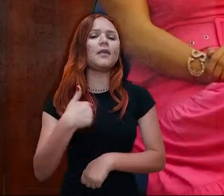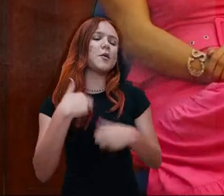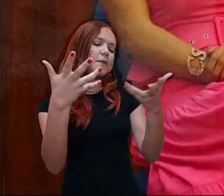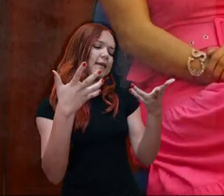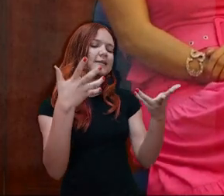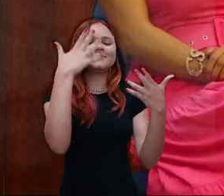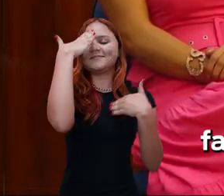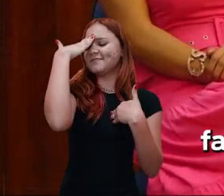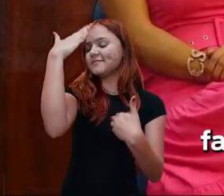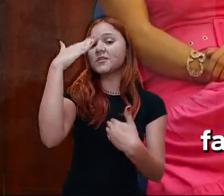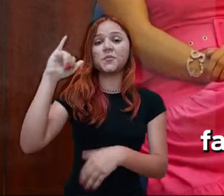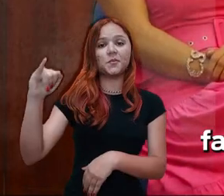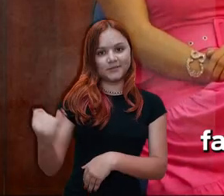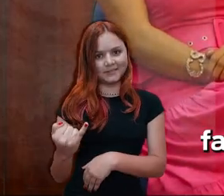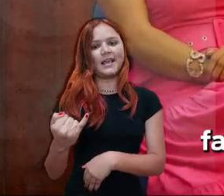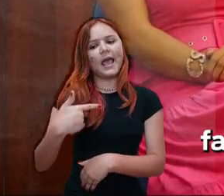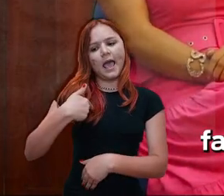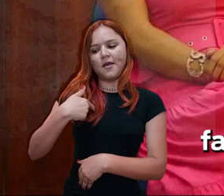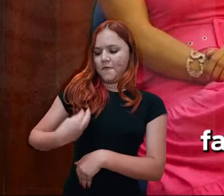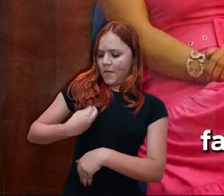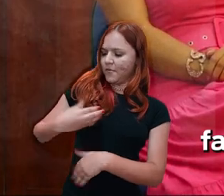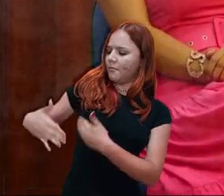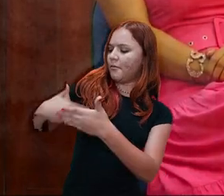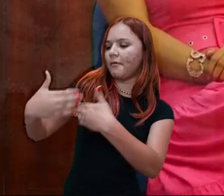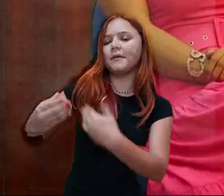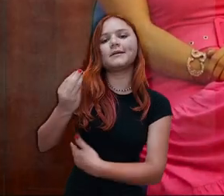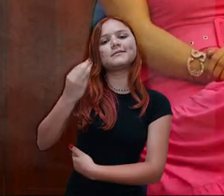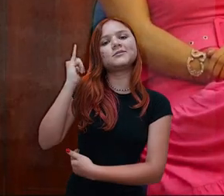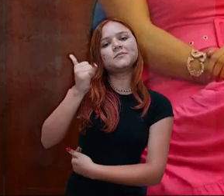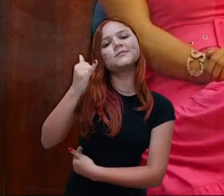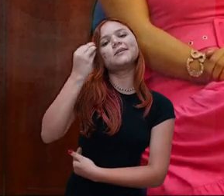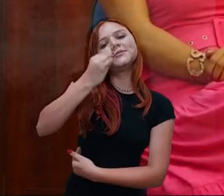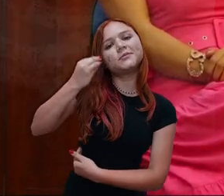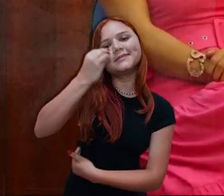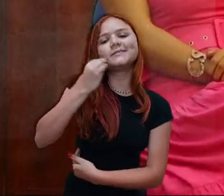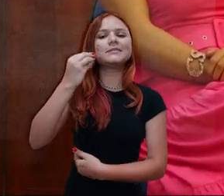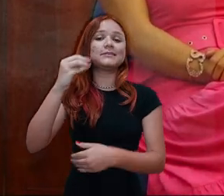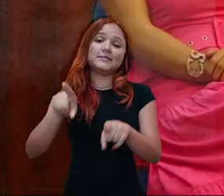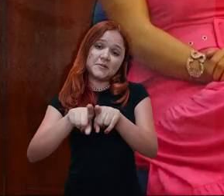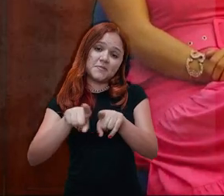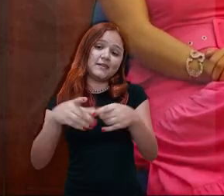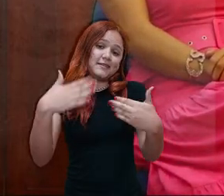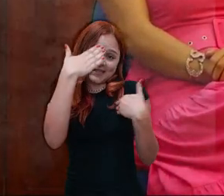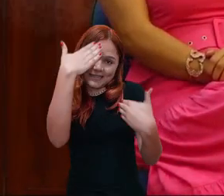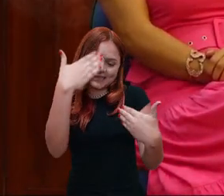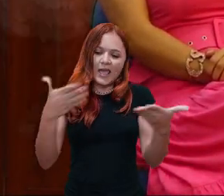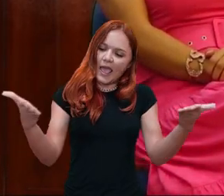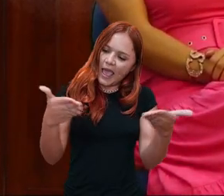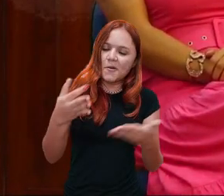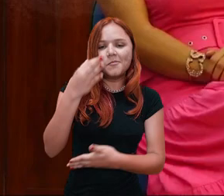agradecer a oportunidade de estar falando um pouquinho da minha experiência e agradecer a oportunidade de estar aqui neste